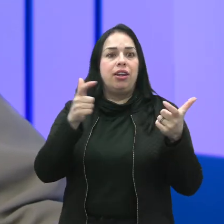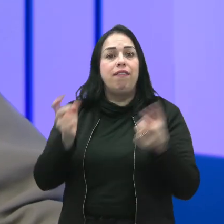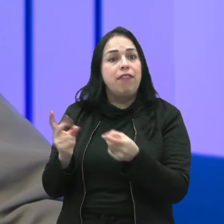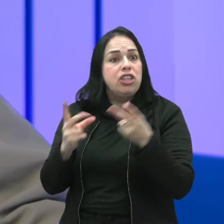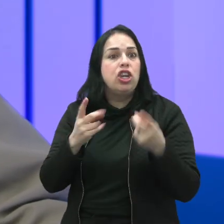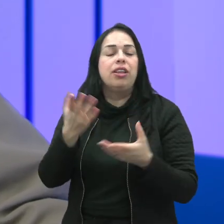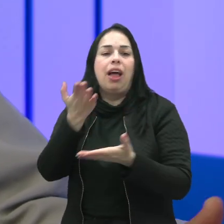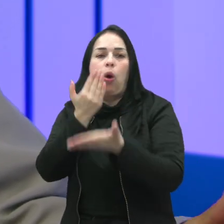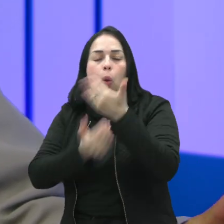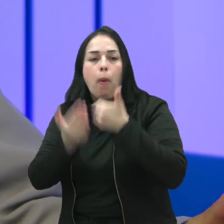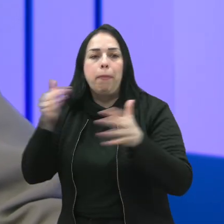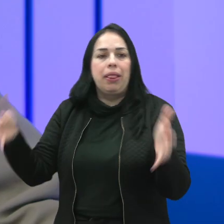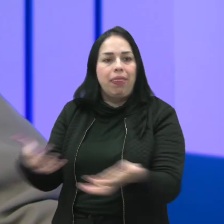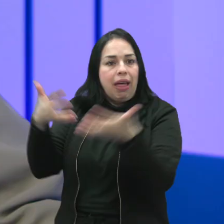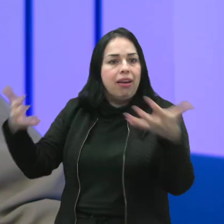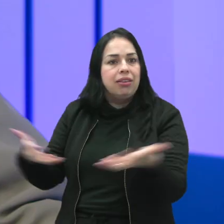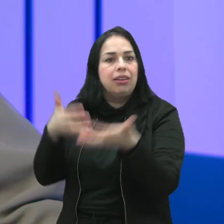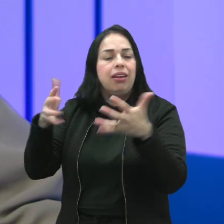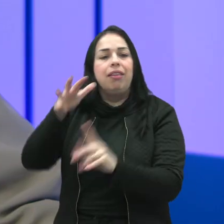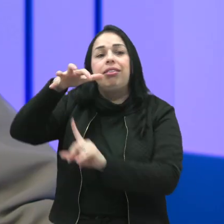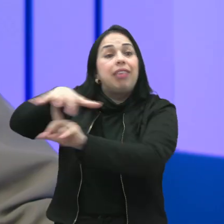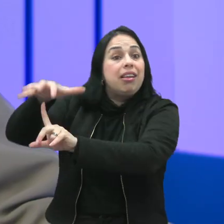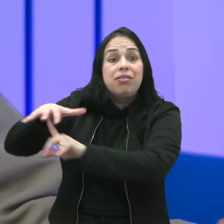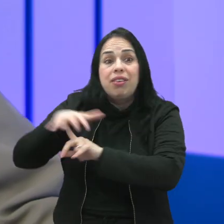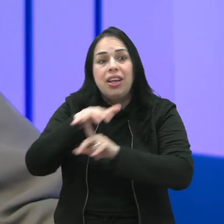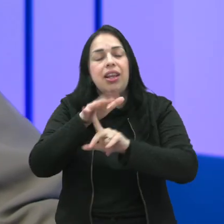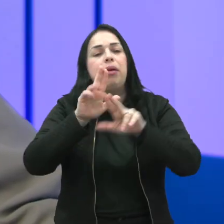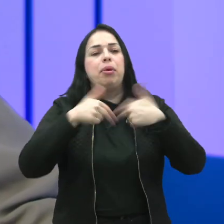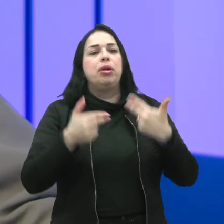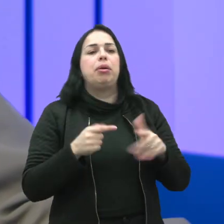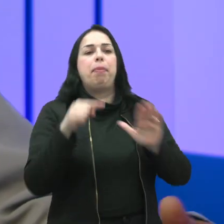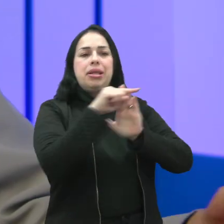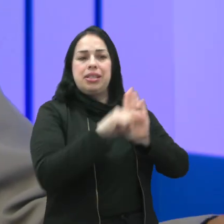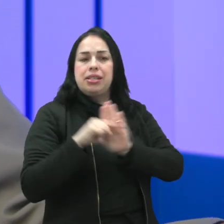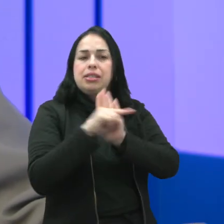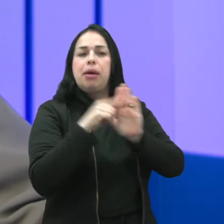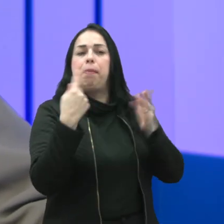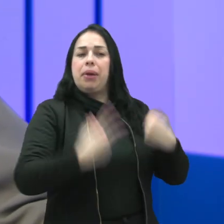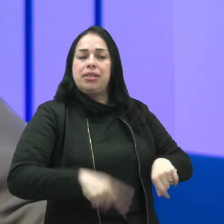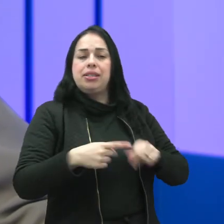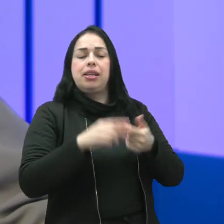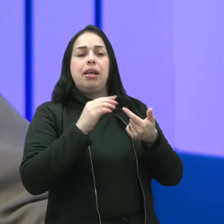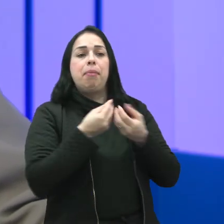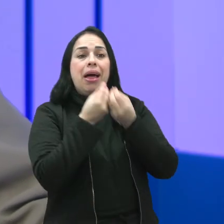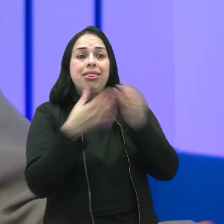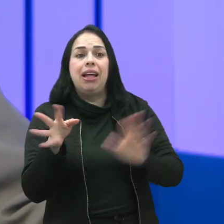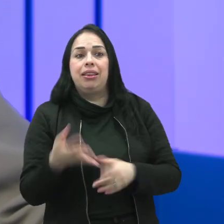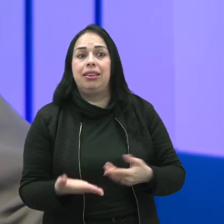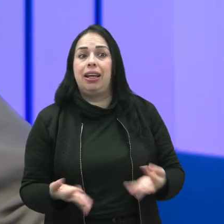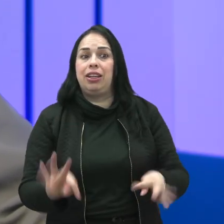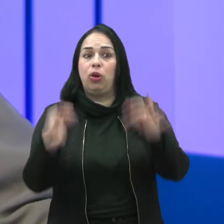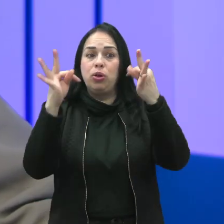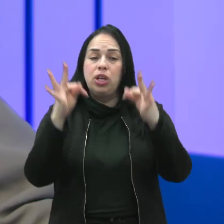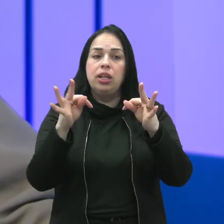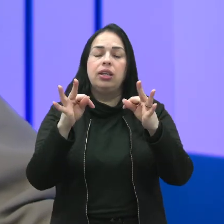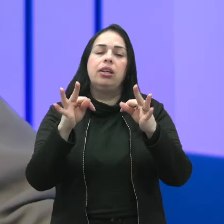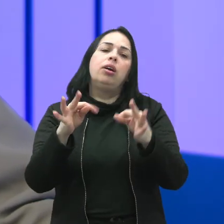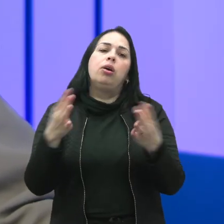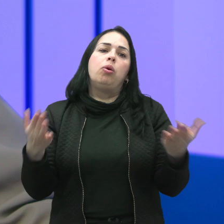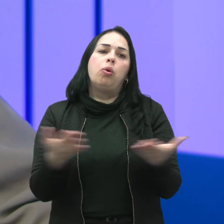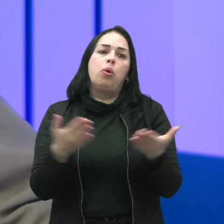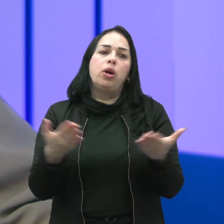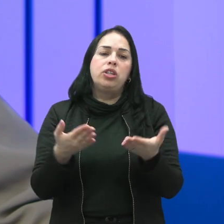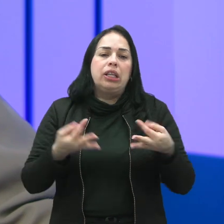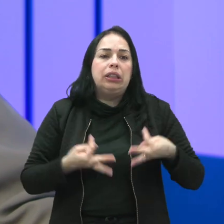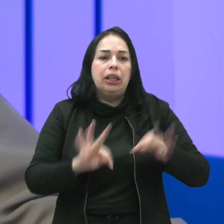familiar. Então, a gente tem que ter um projeto para a agricultura familiar, né, que seja um projeto de pesquisa, que seja um projeto de trazer tecnologia. Hoje, a tecnologia que a gente tem é para produção em